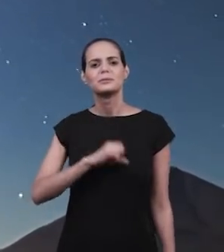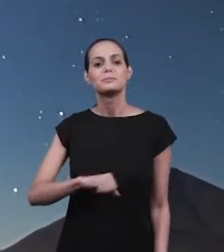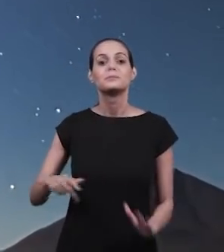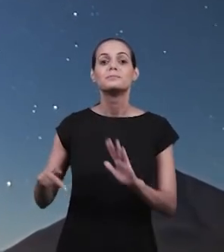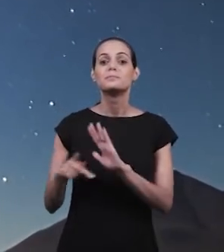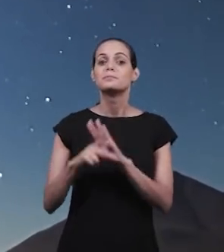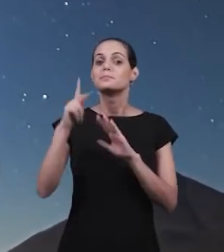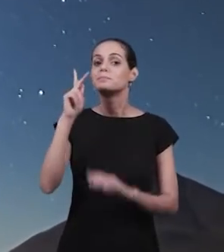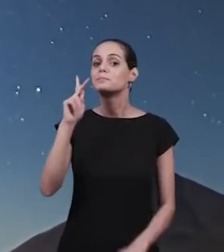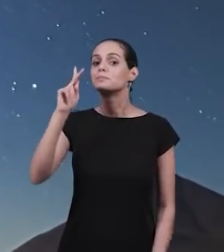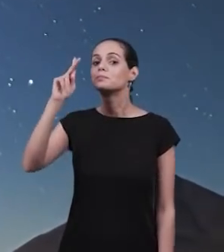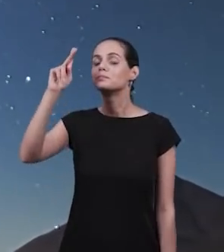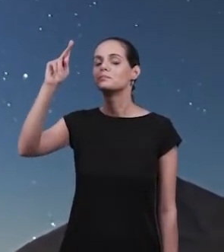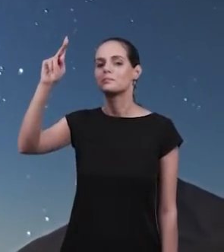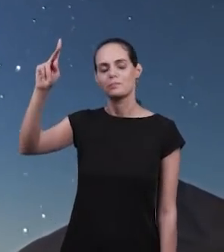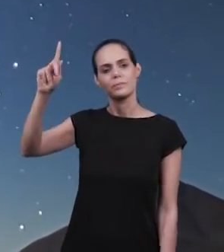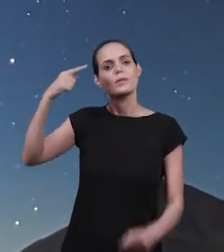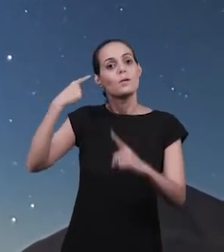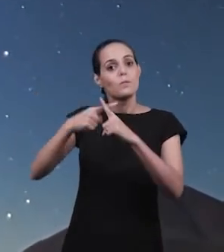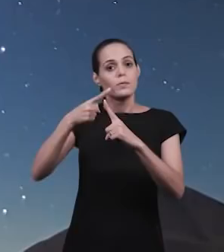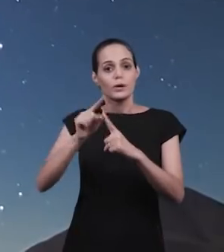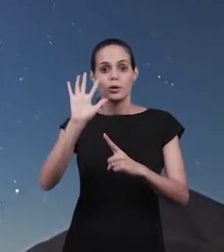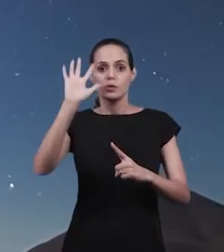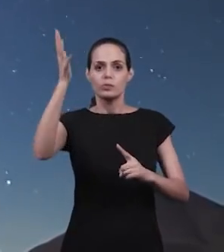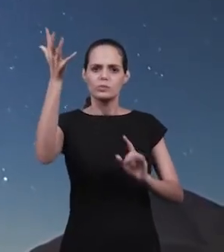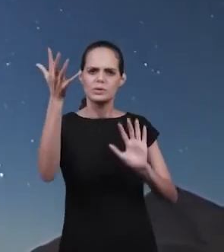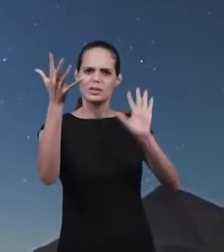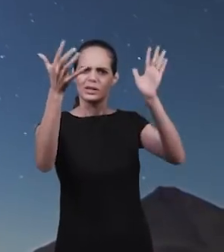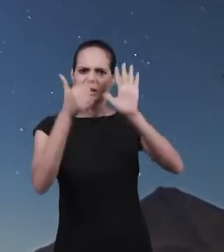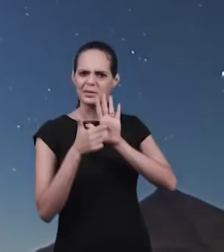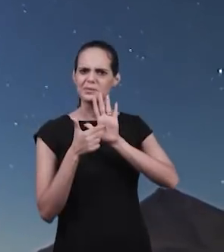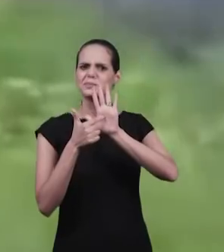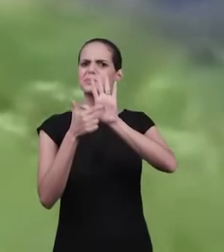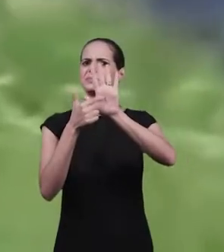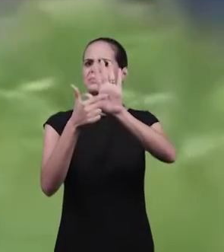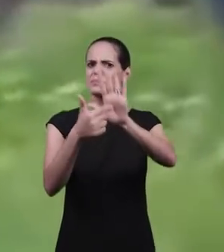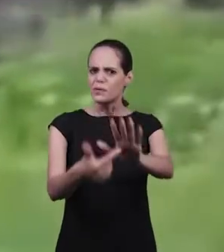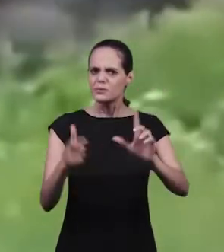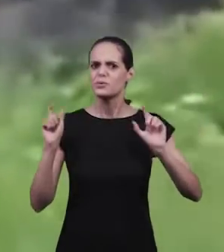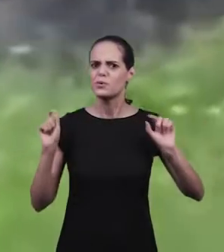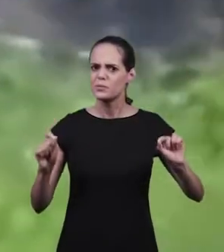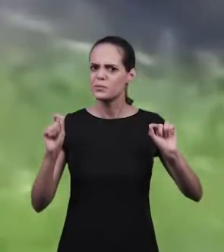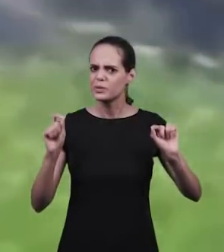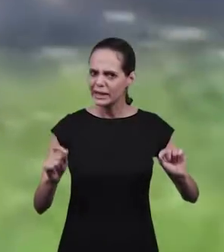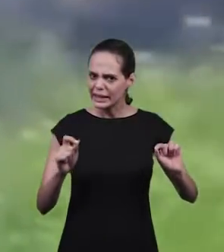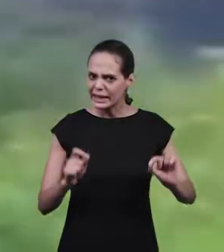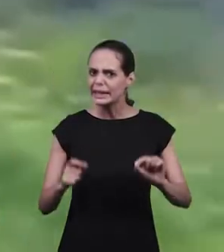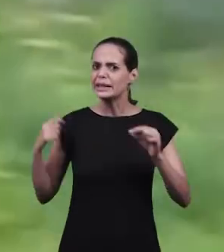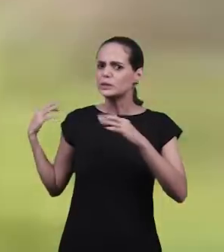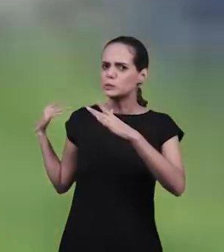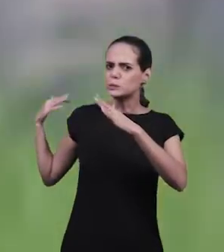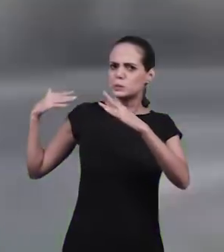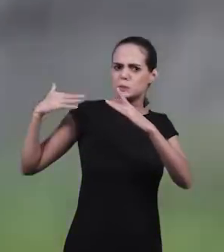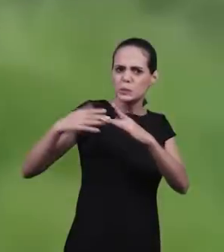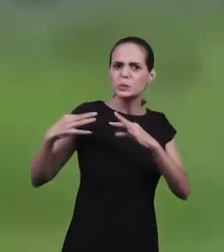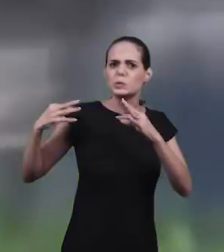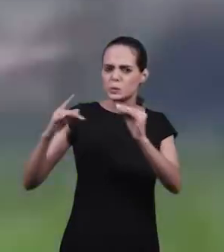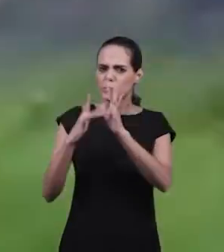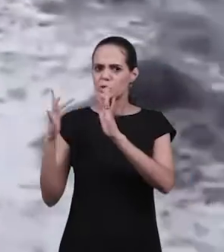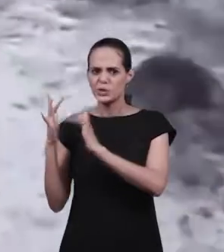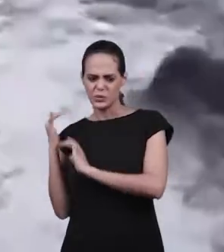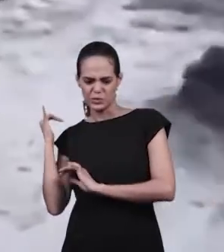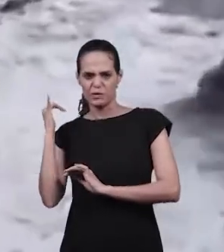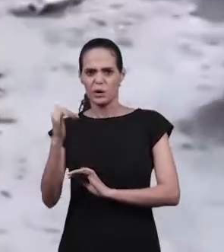Senhor, confiai no seu imenso amor. Os sinais estão nos declarando que vai